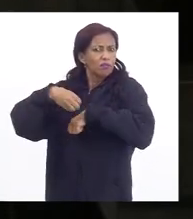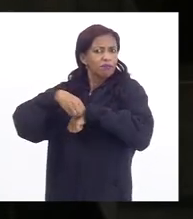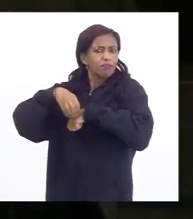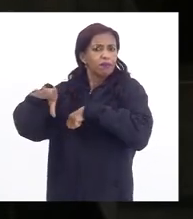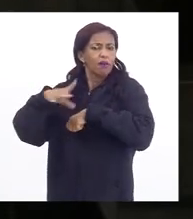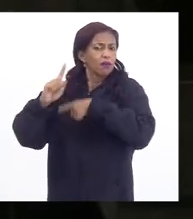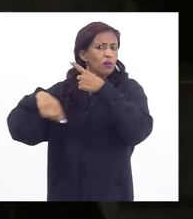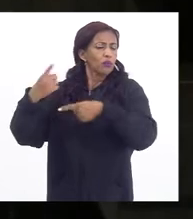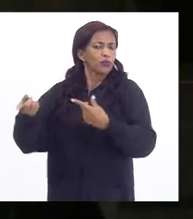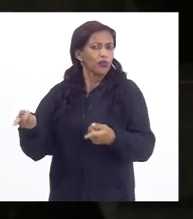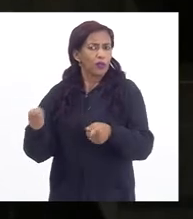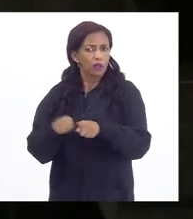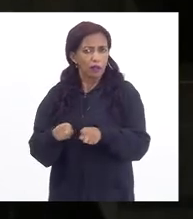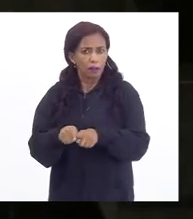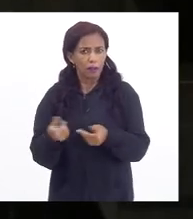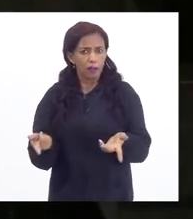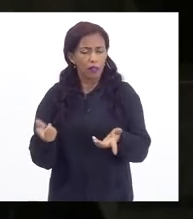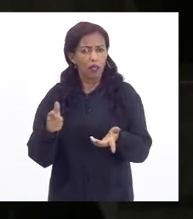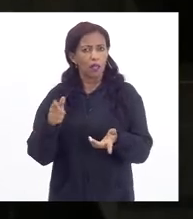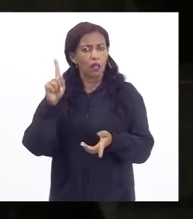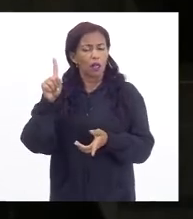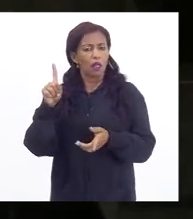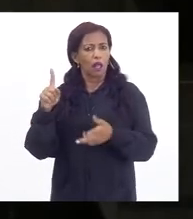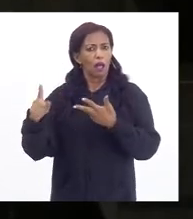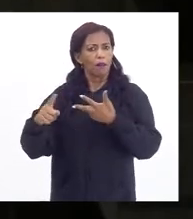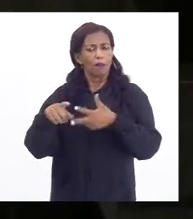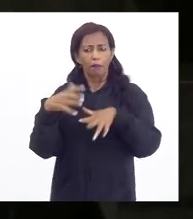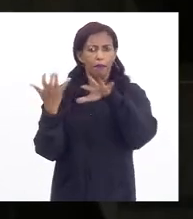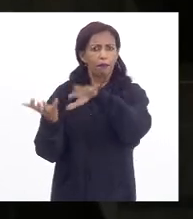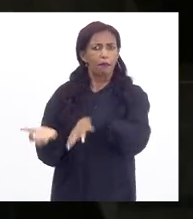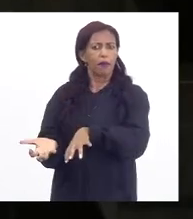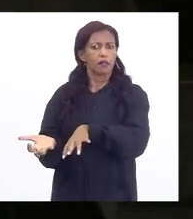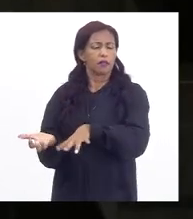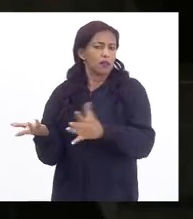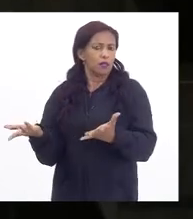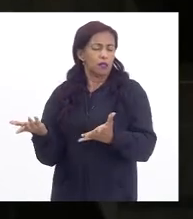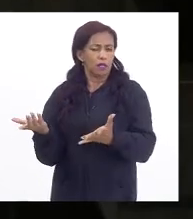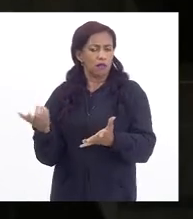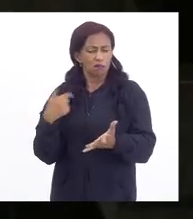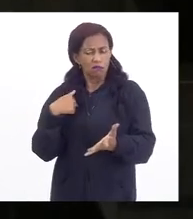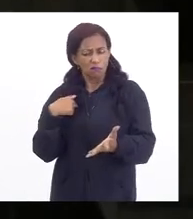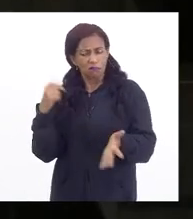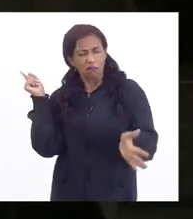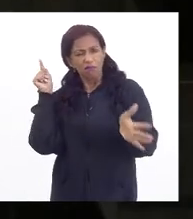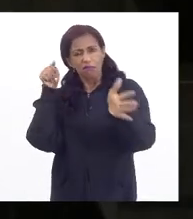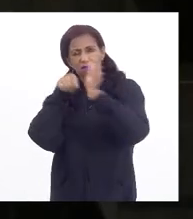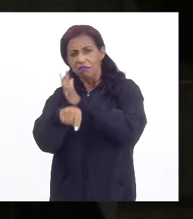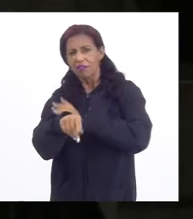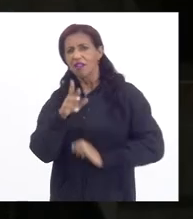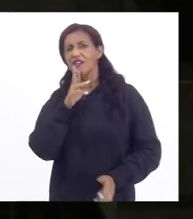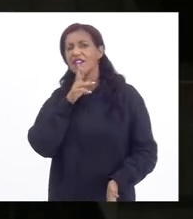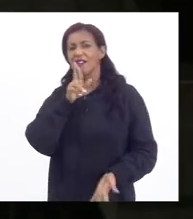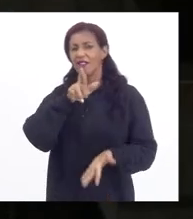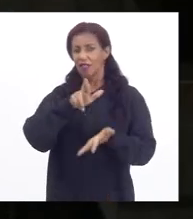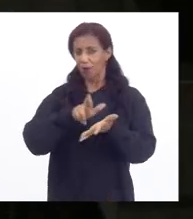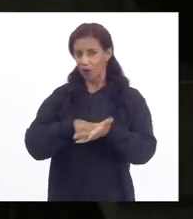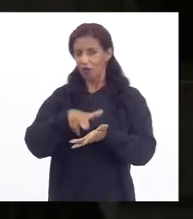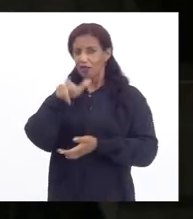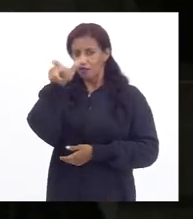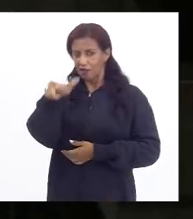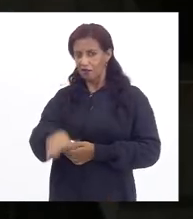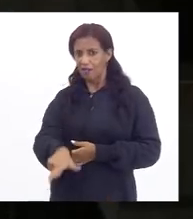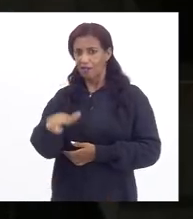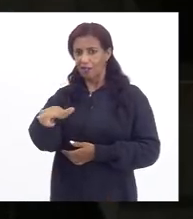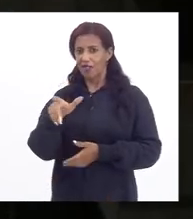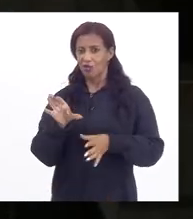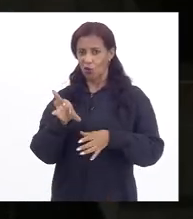seguinte até para o Poder Executivo Federal. Então, a ponderação que a gente quer fazer, reconhecendo o caráter consultivo